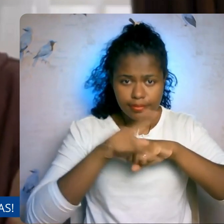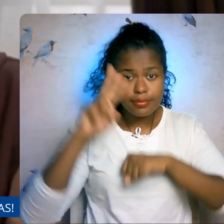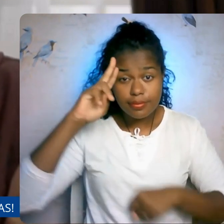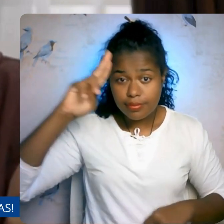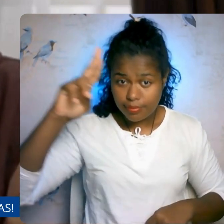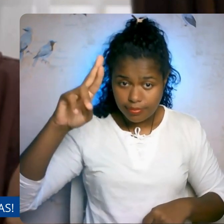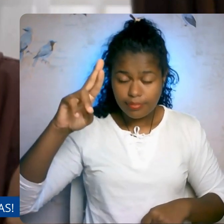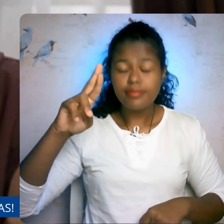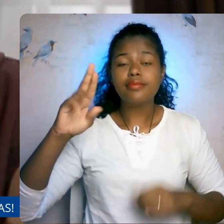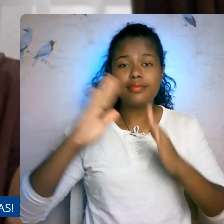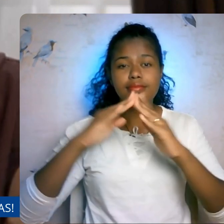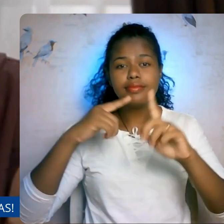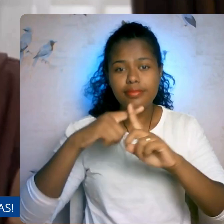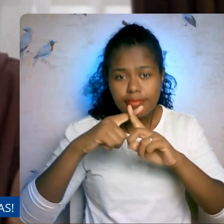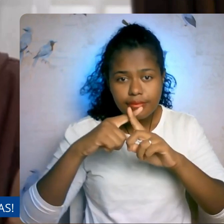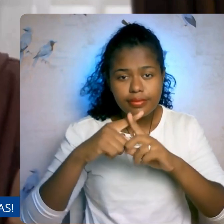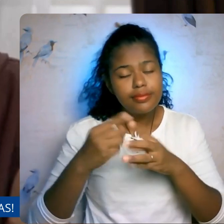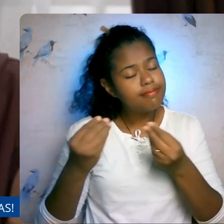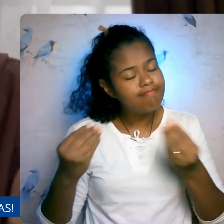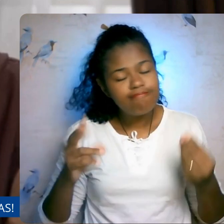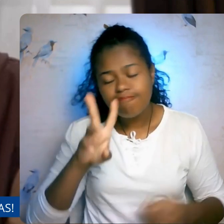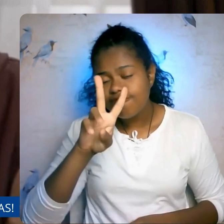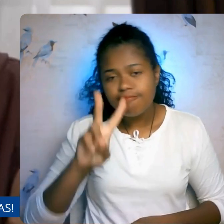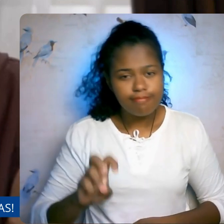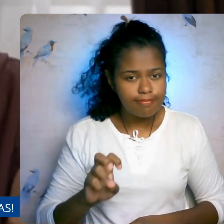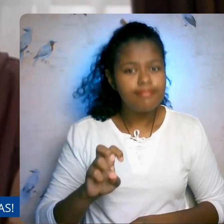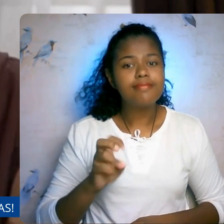Pedro quis fugir do seu chamado, mas